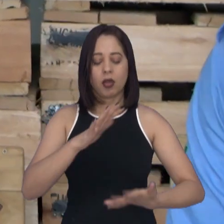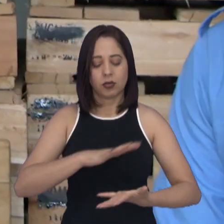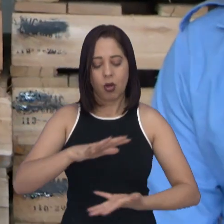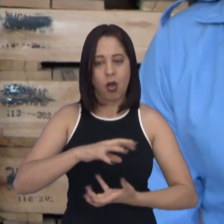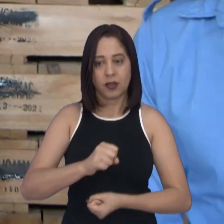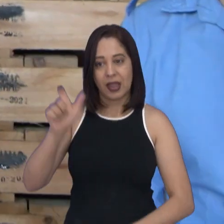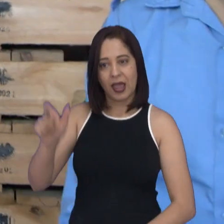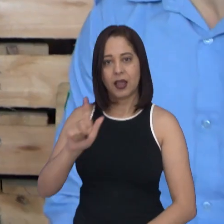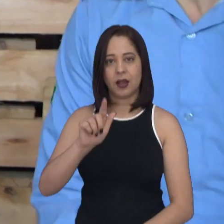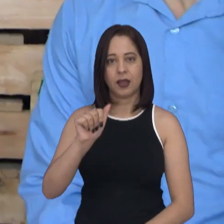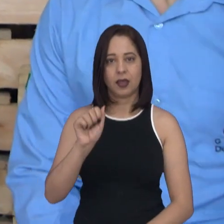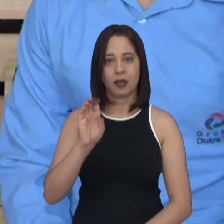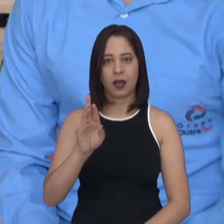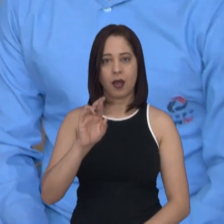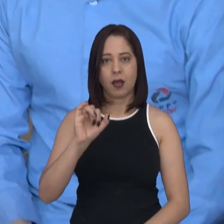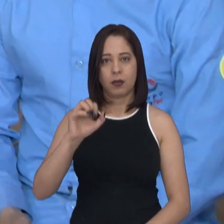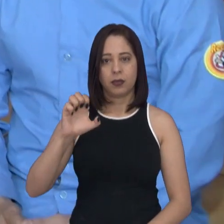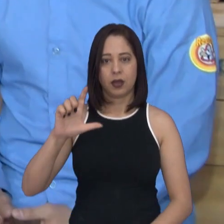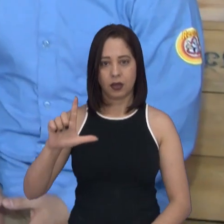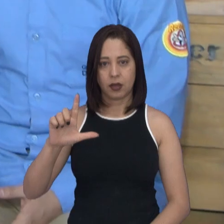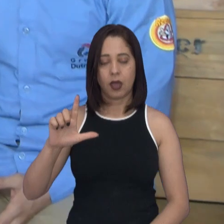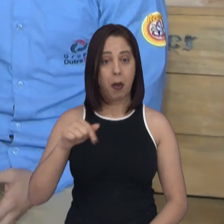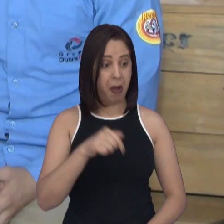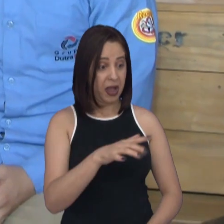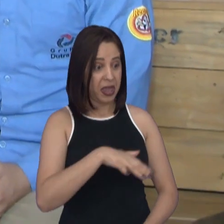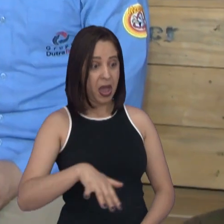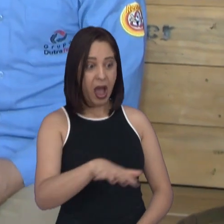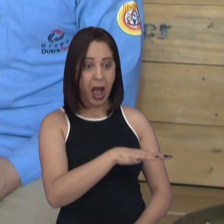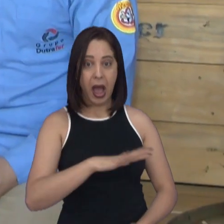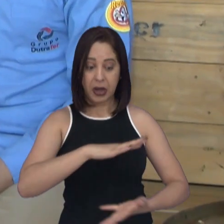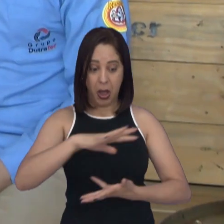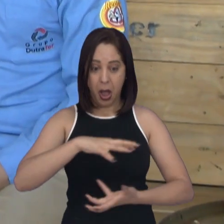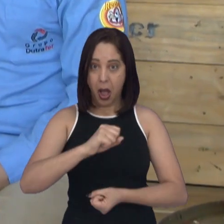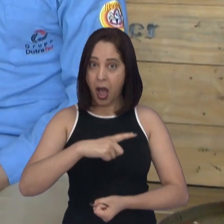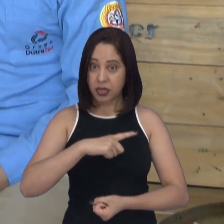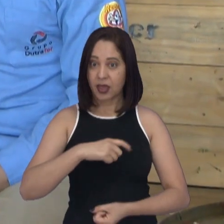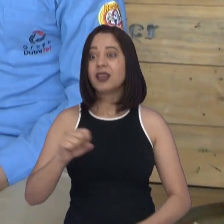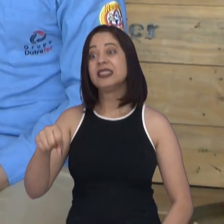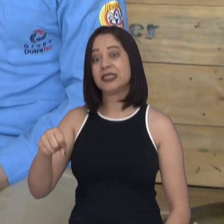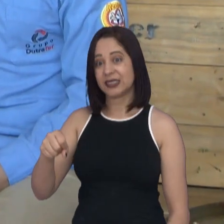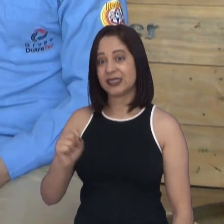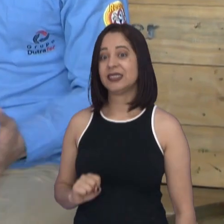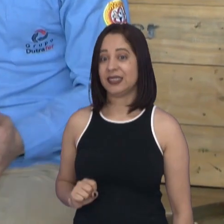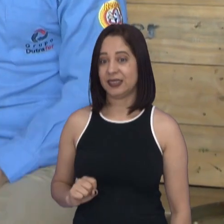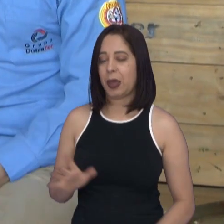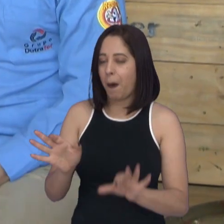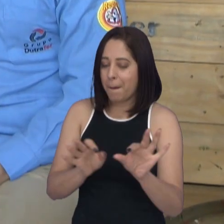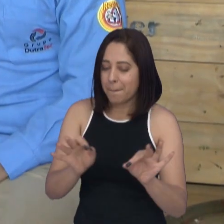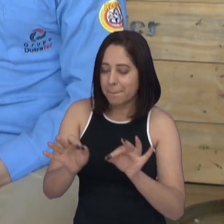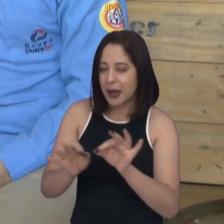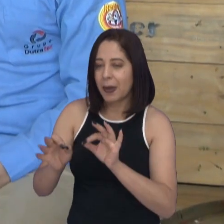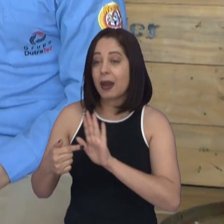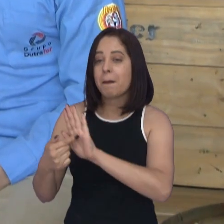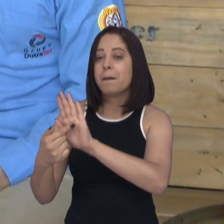é o Gabriel. Gabriel, a gente já está num cenário que é todo sustentável, né? Exatamente. A gente quis deixar bem à